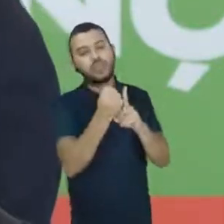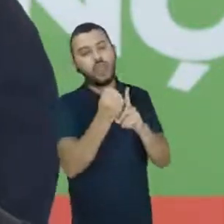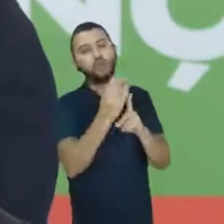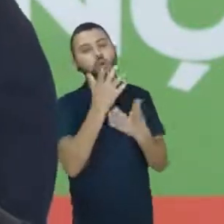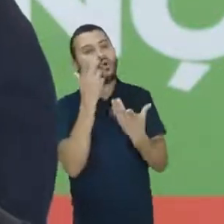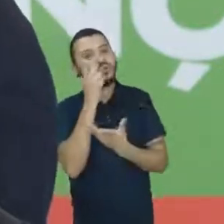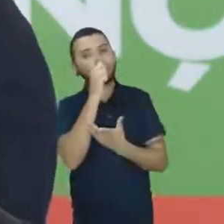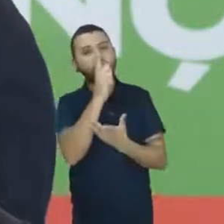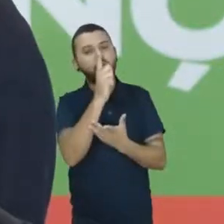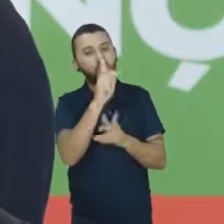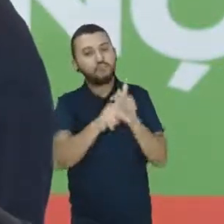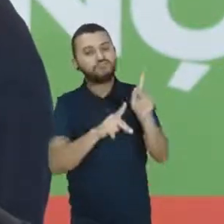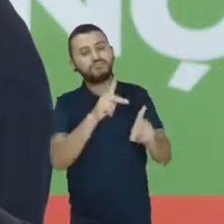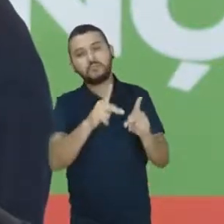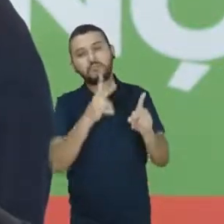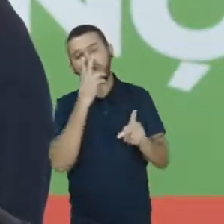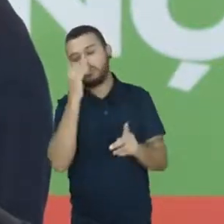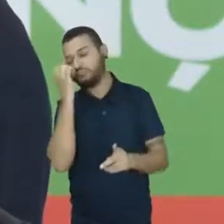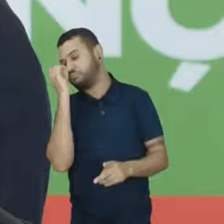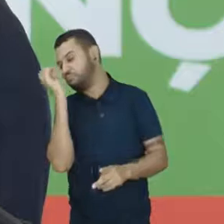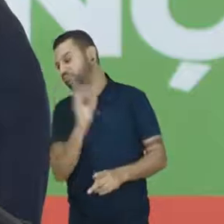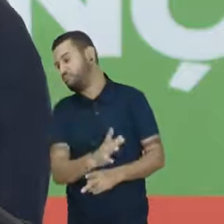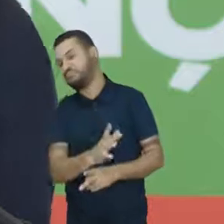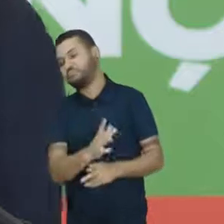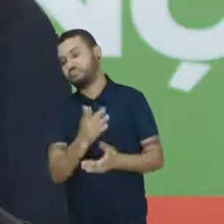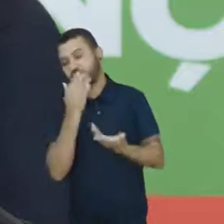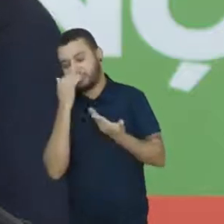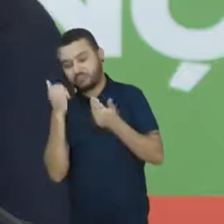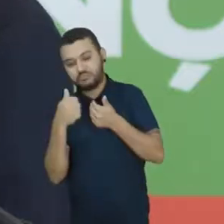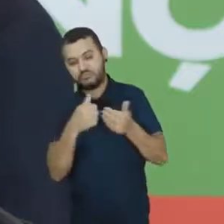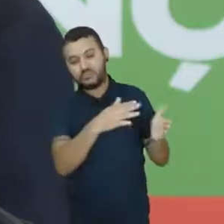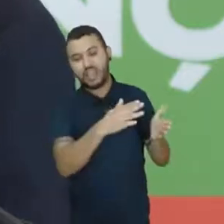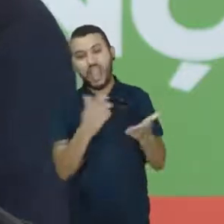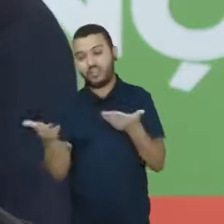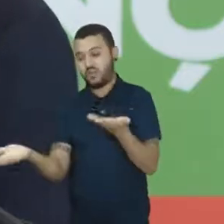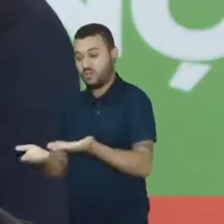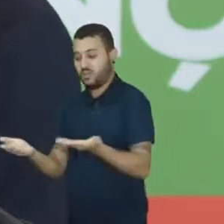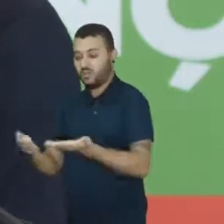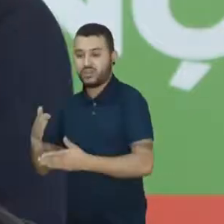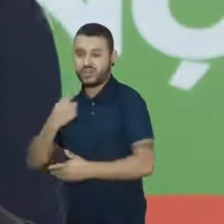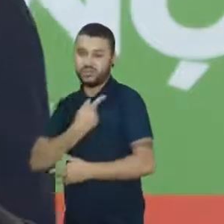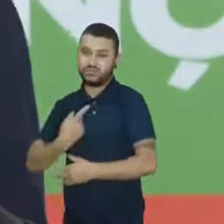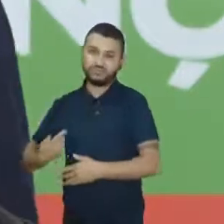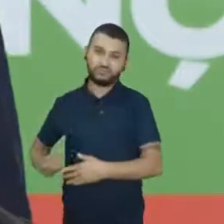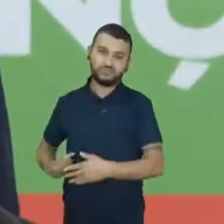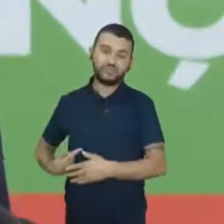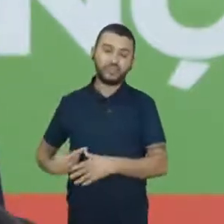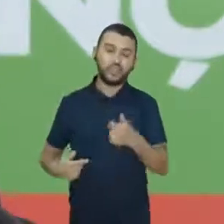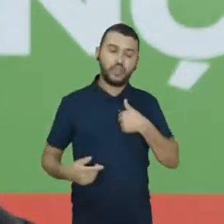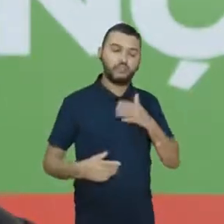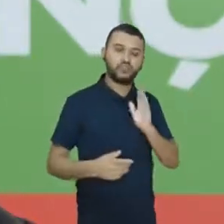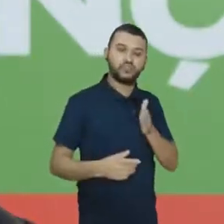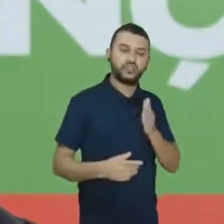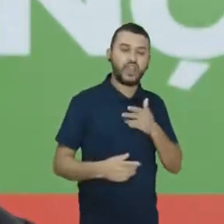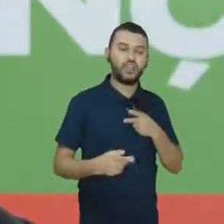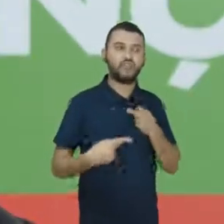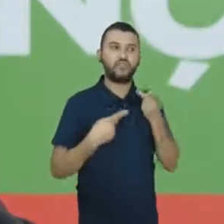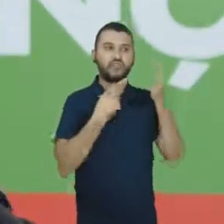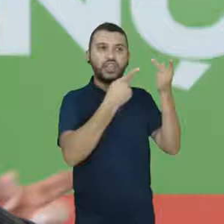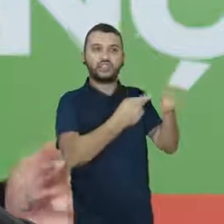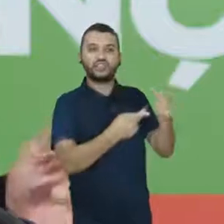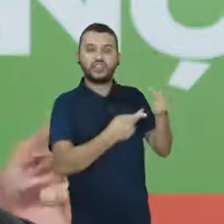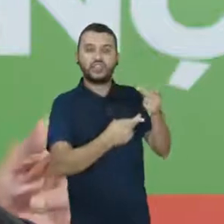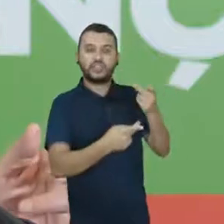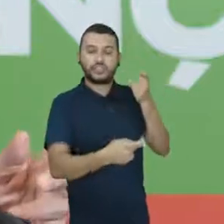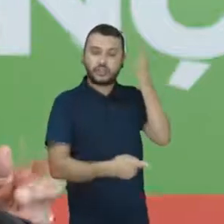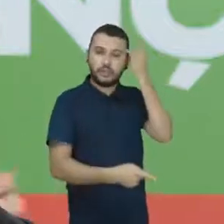foi jogado no lixo nesses últimos anos. Hoje eu fui fazer uma viagem a Guarulhos e